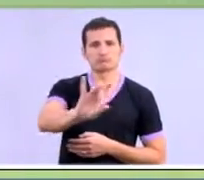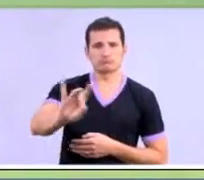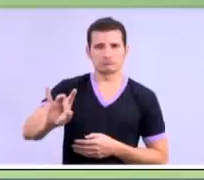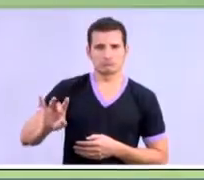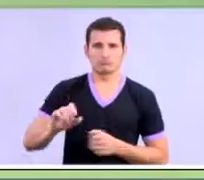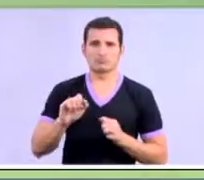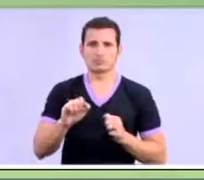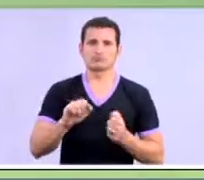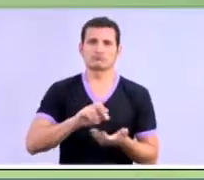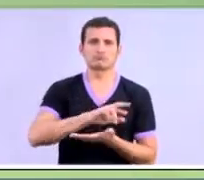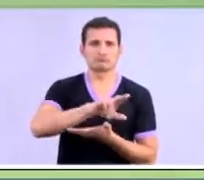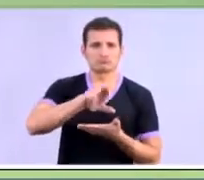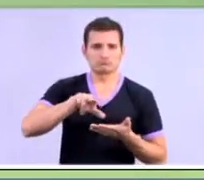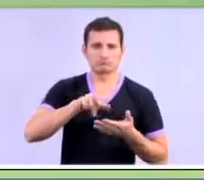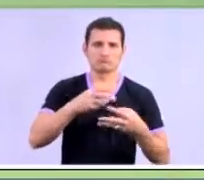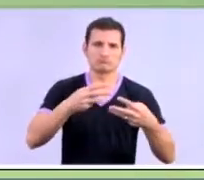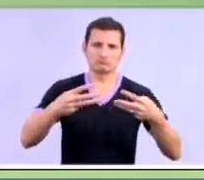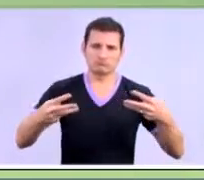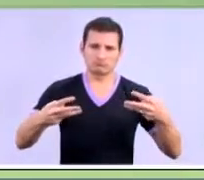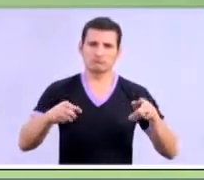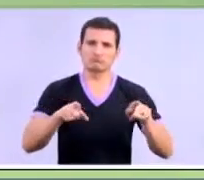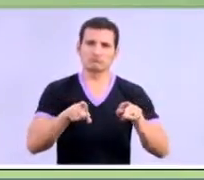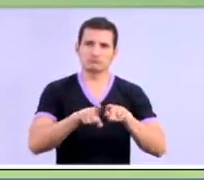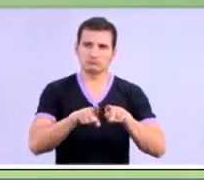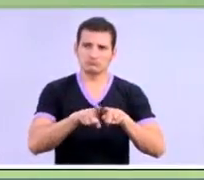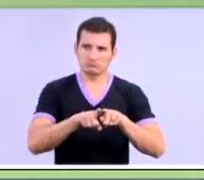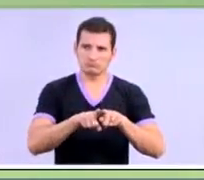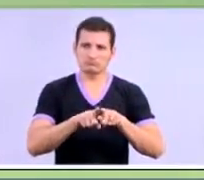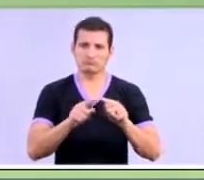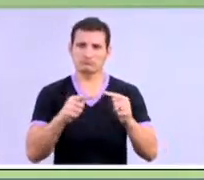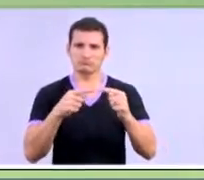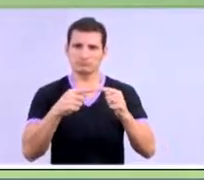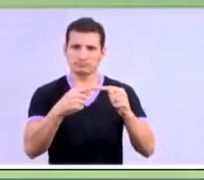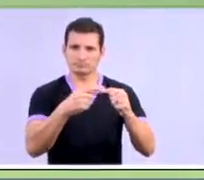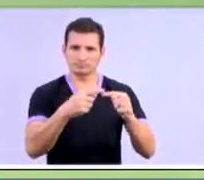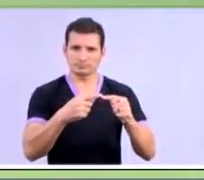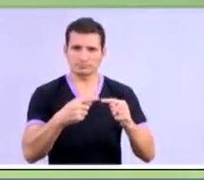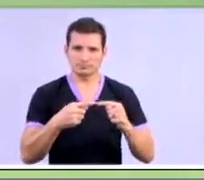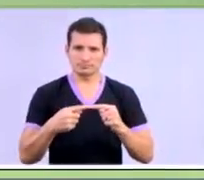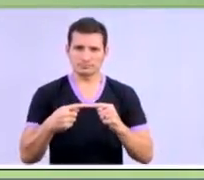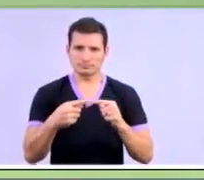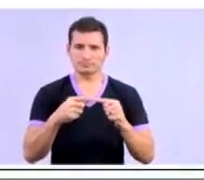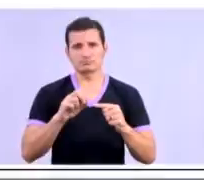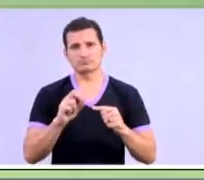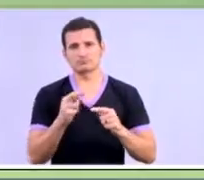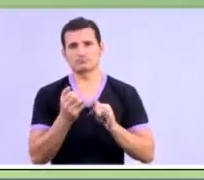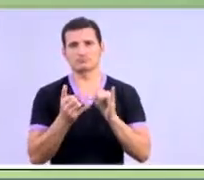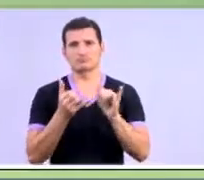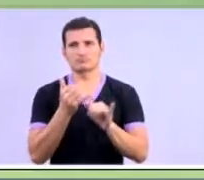redes individuais para formar uma rede interconectada, ou a internet.